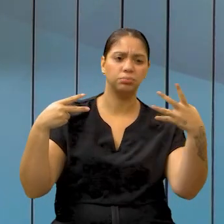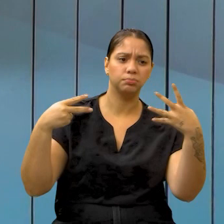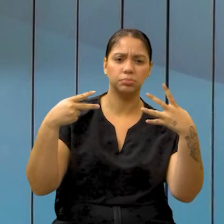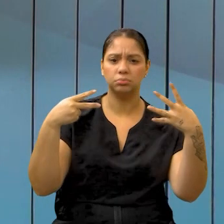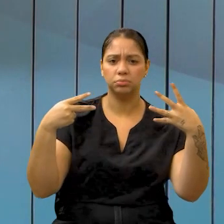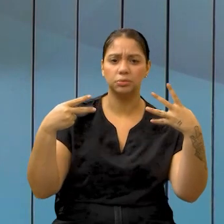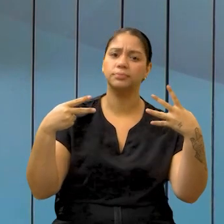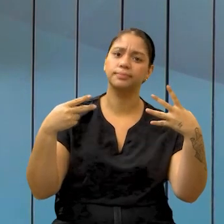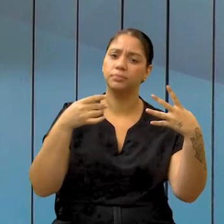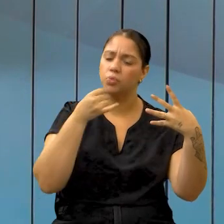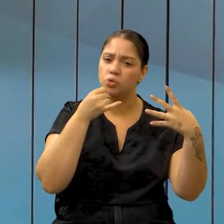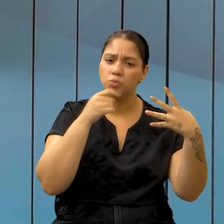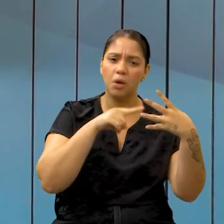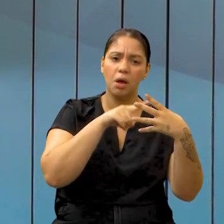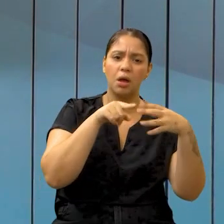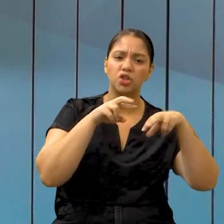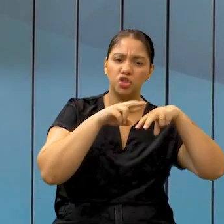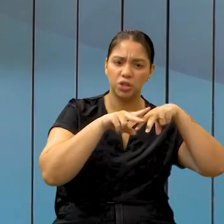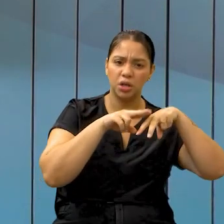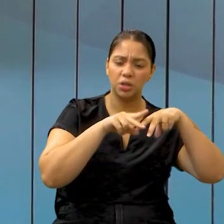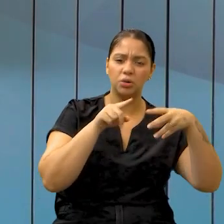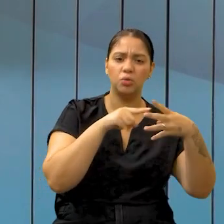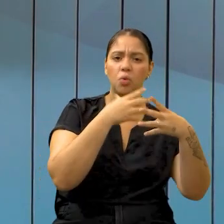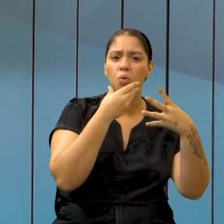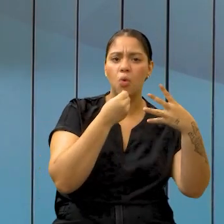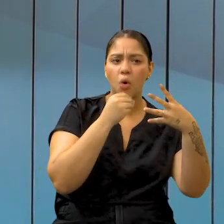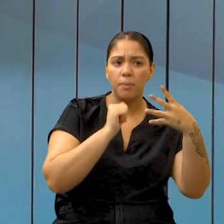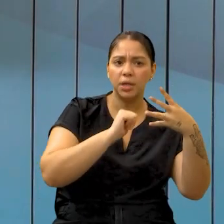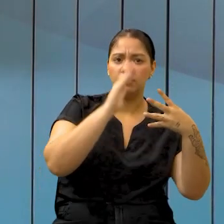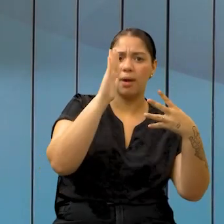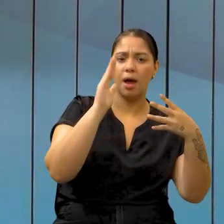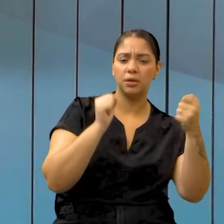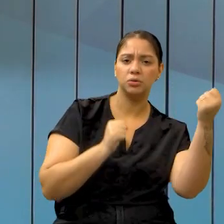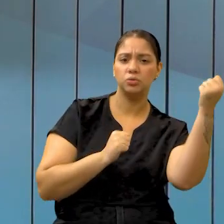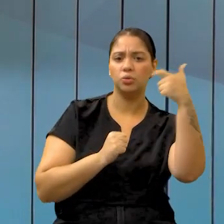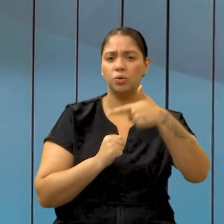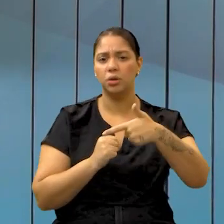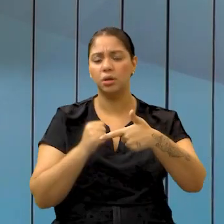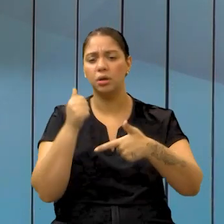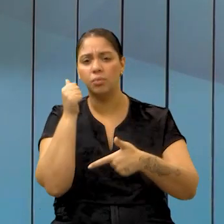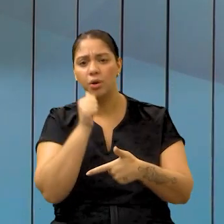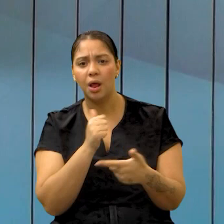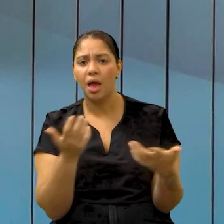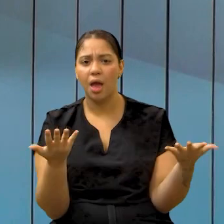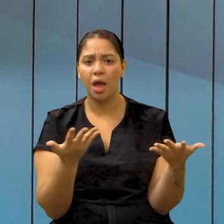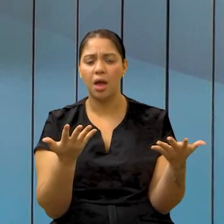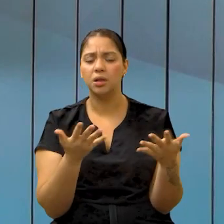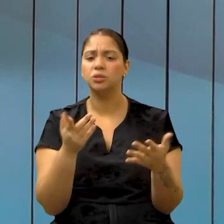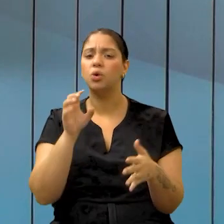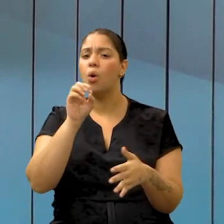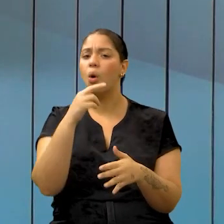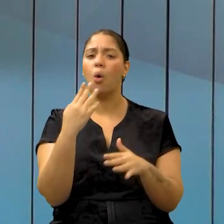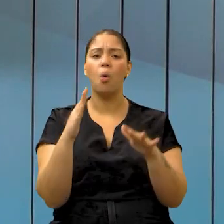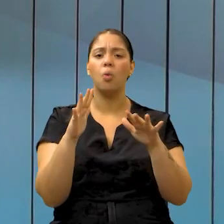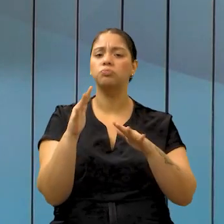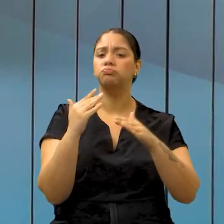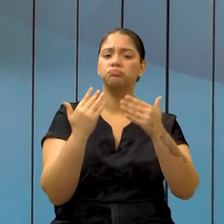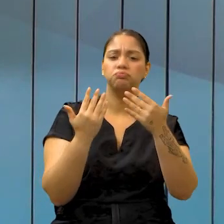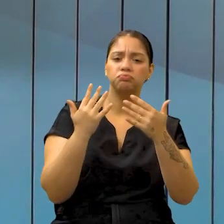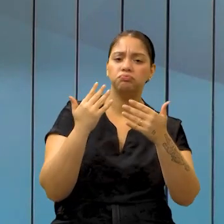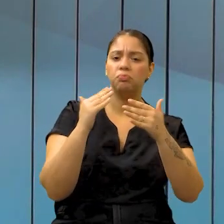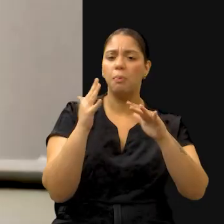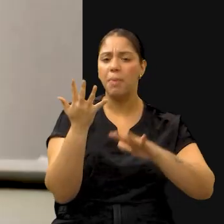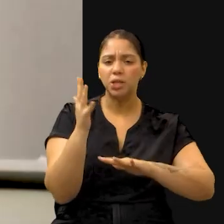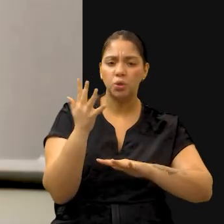uma característica de gênero que homens podem acometer mais, mulheres, ou é uma média parecida?